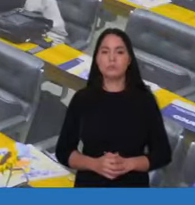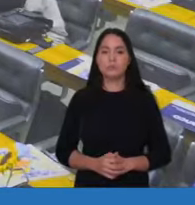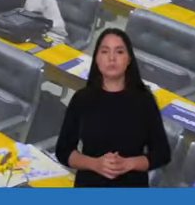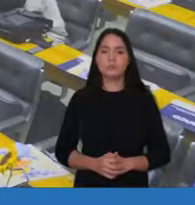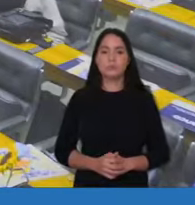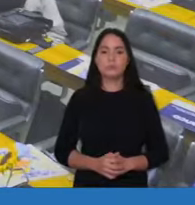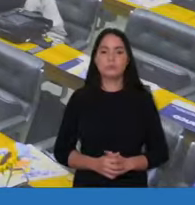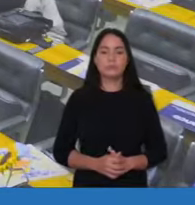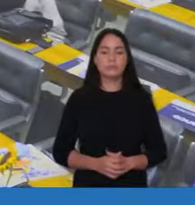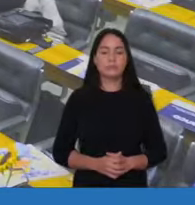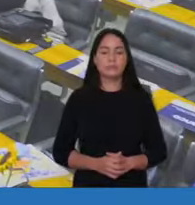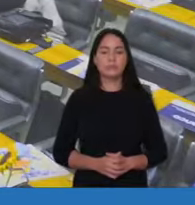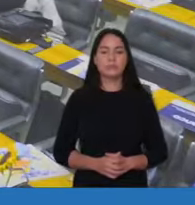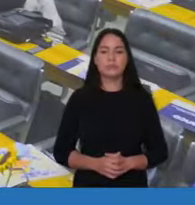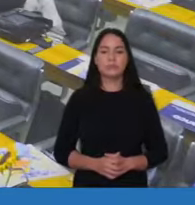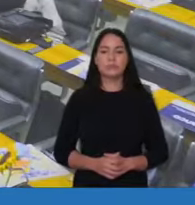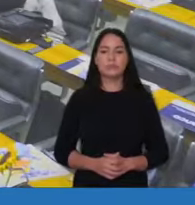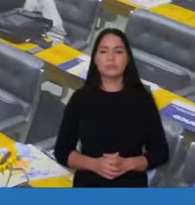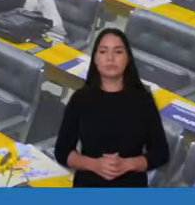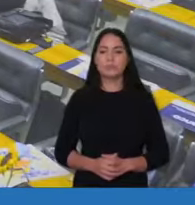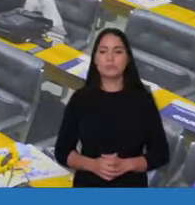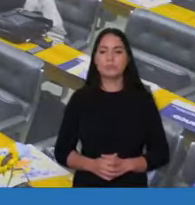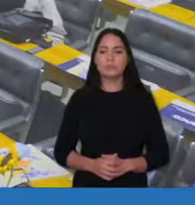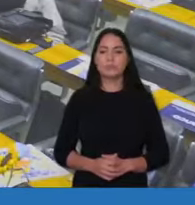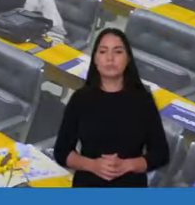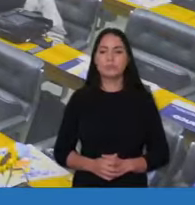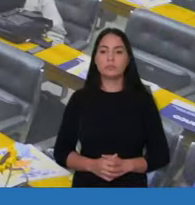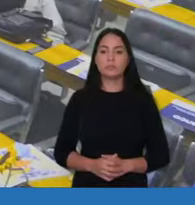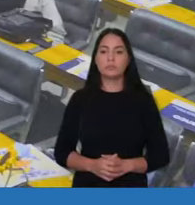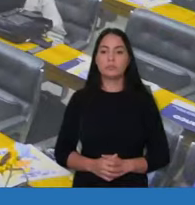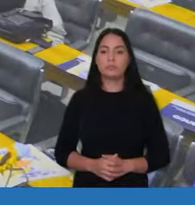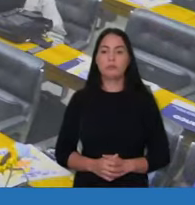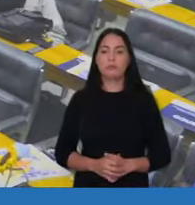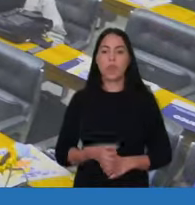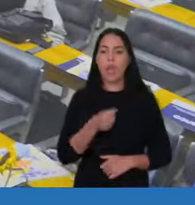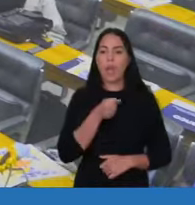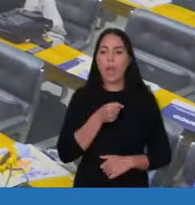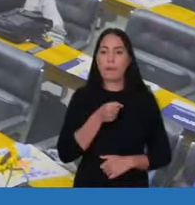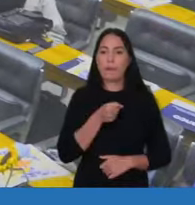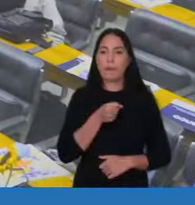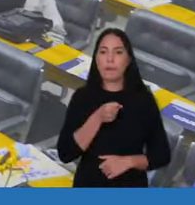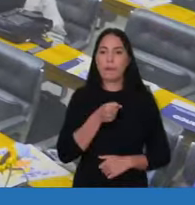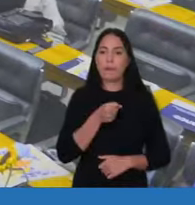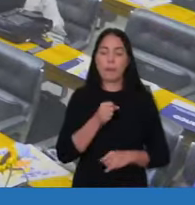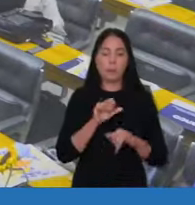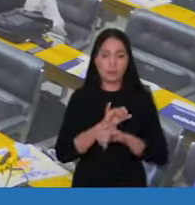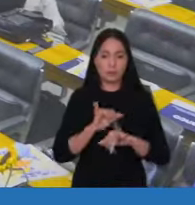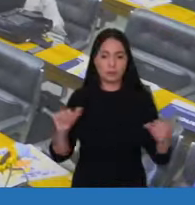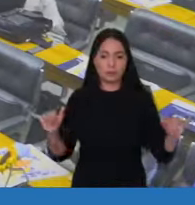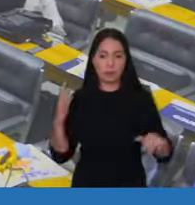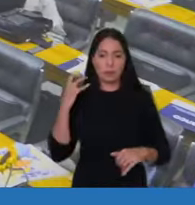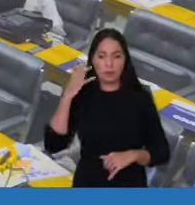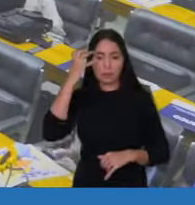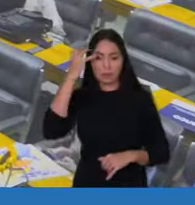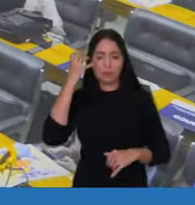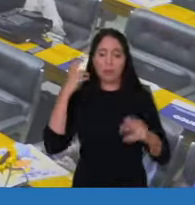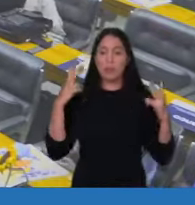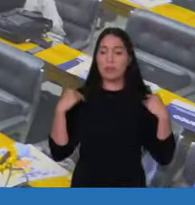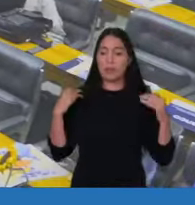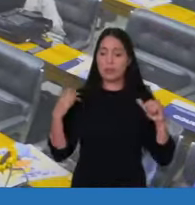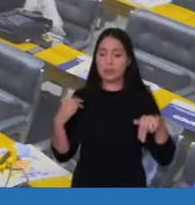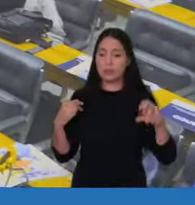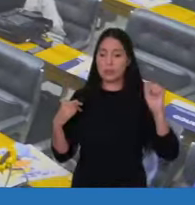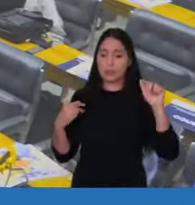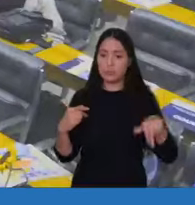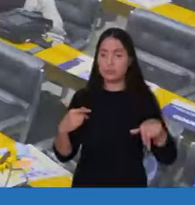Marielle Franco e Anderson Gomes foram assassinados no dia 14 de março de 2018, no Rio de Janeiro.